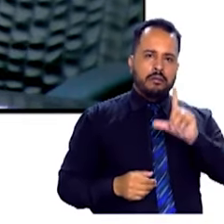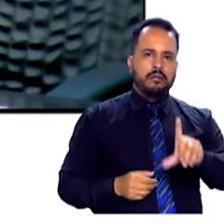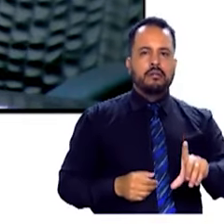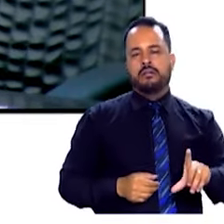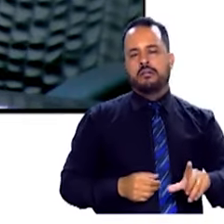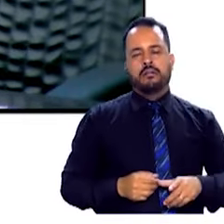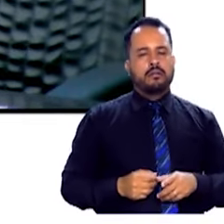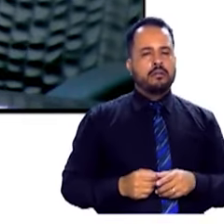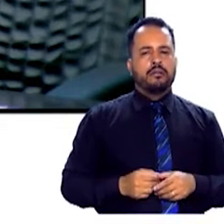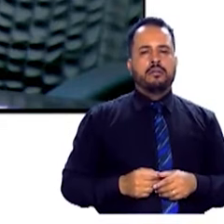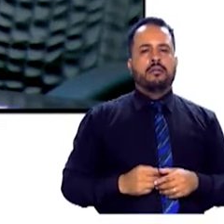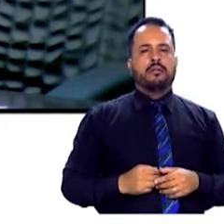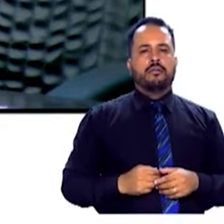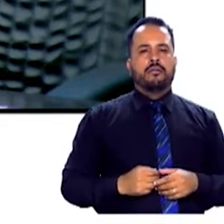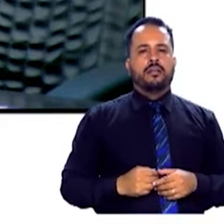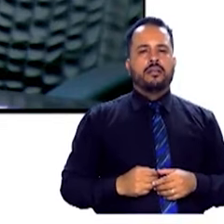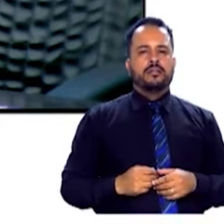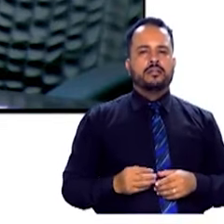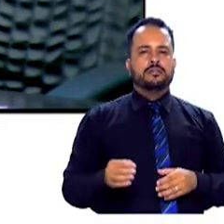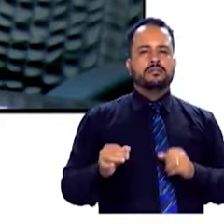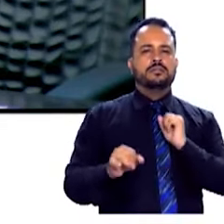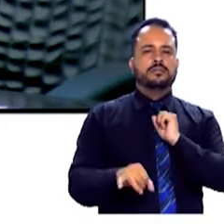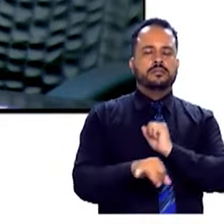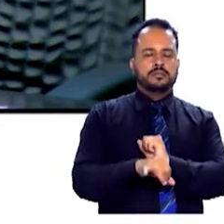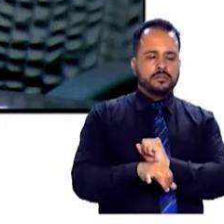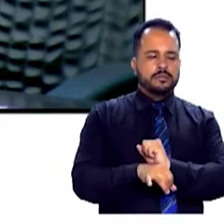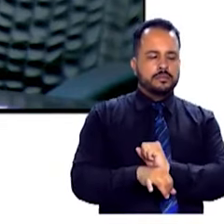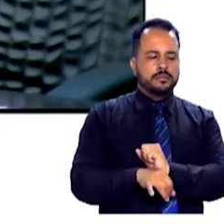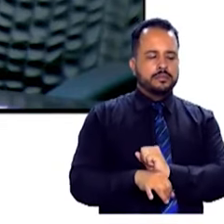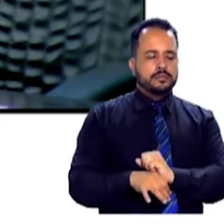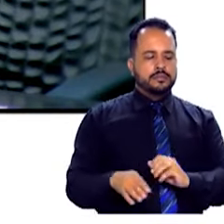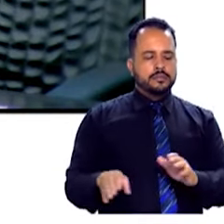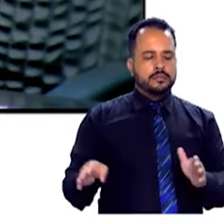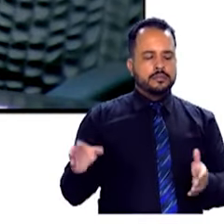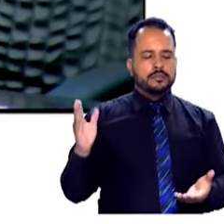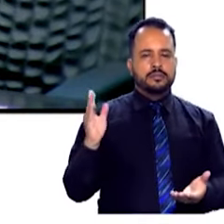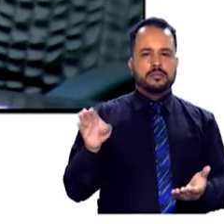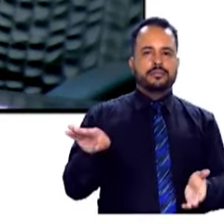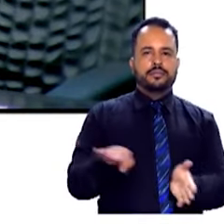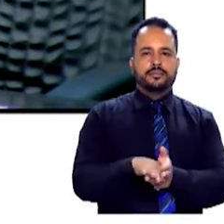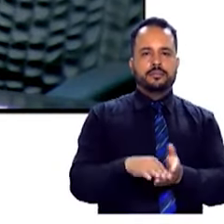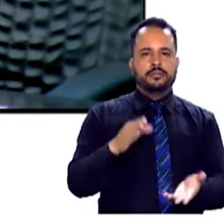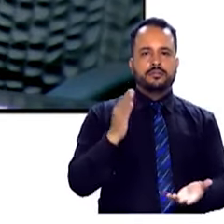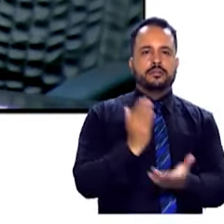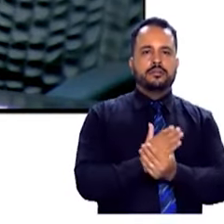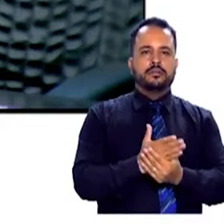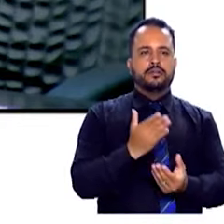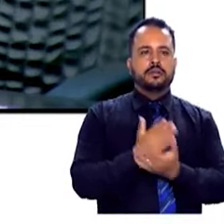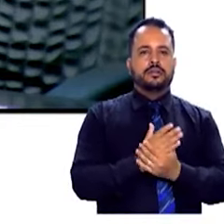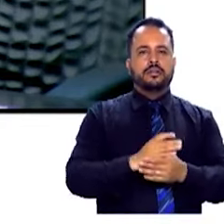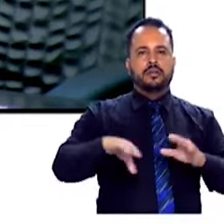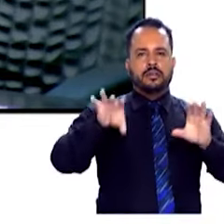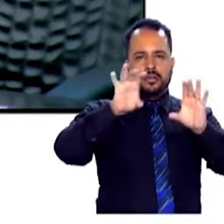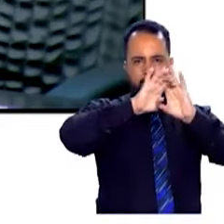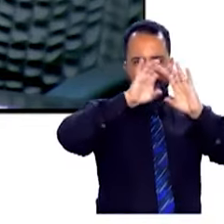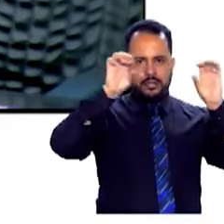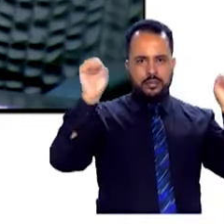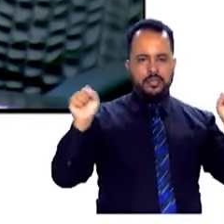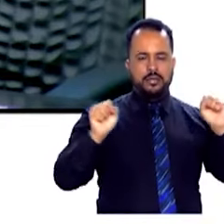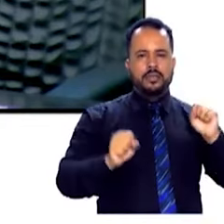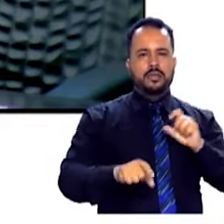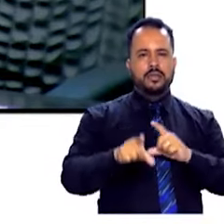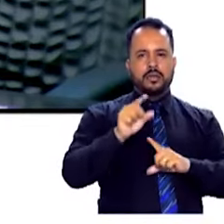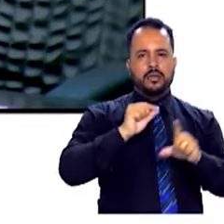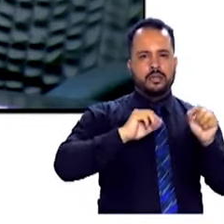às supremas cortes e inviabilizou o trabalho das supremas cortes então eh eh filtros como por exemplo só pode discutir matéria de